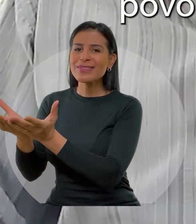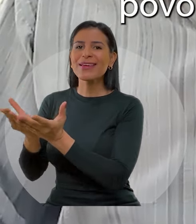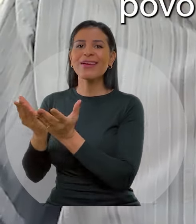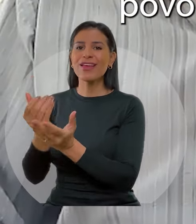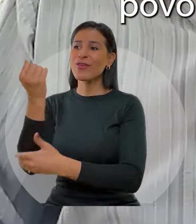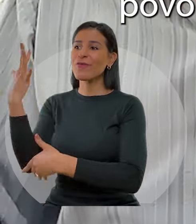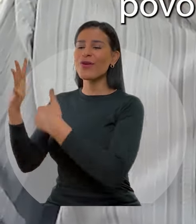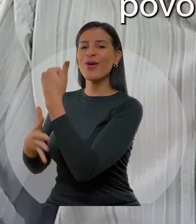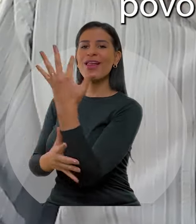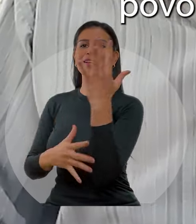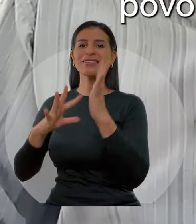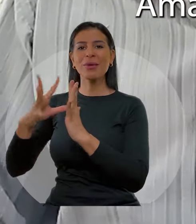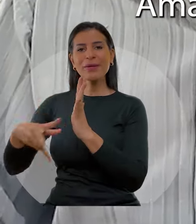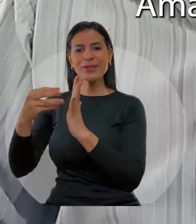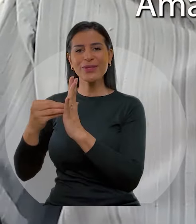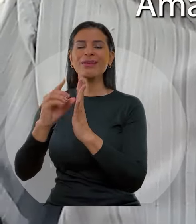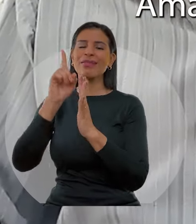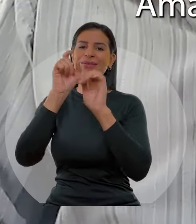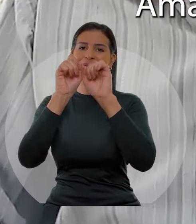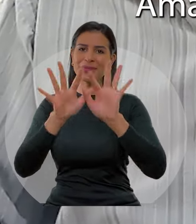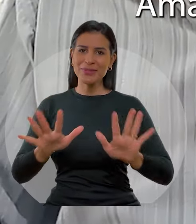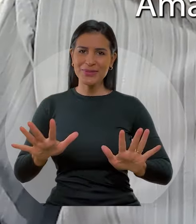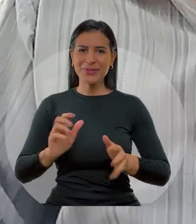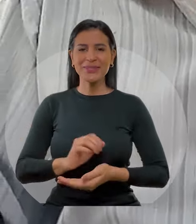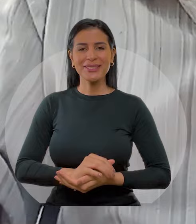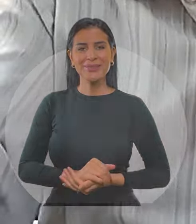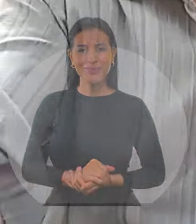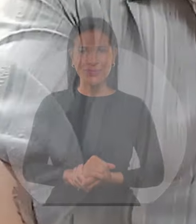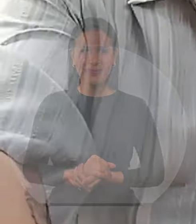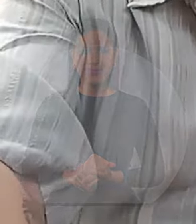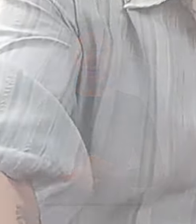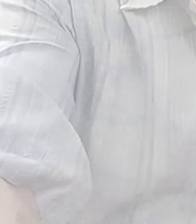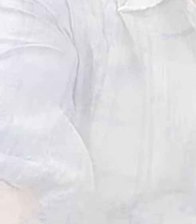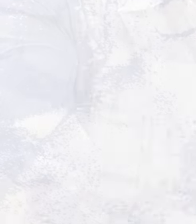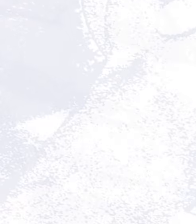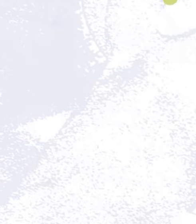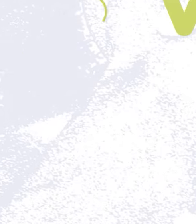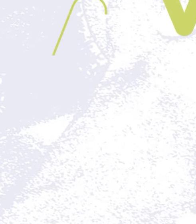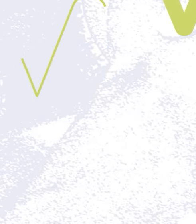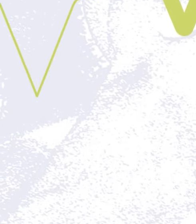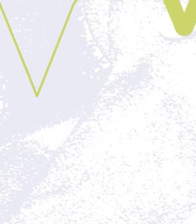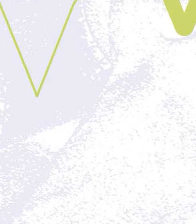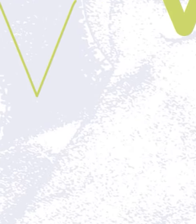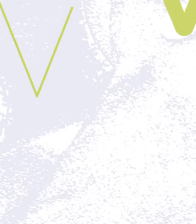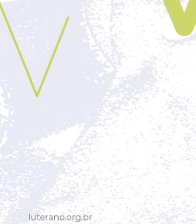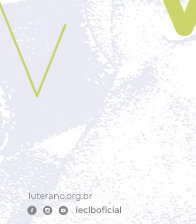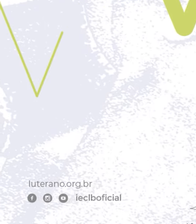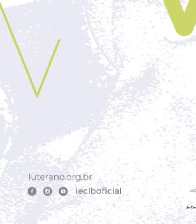acompanhando o povo de Deus na floresta amazônica. Deus te abençoe. Vai e Vem.